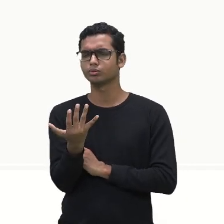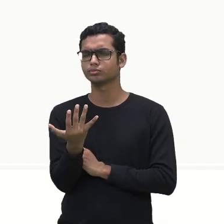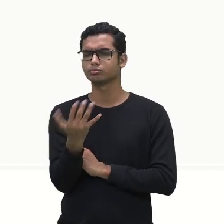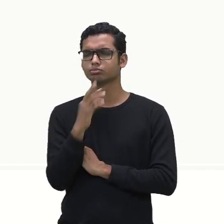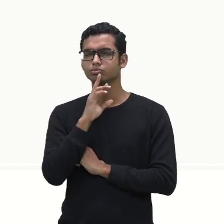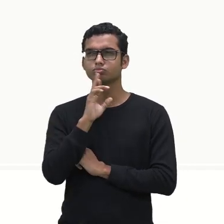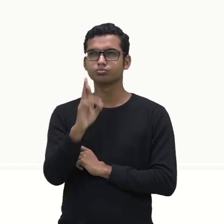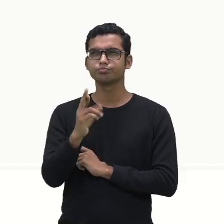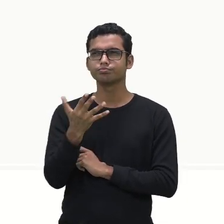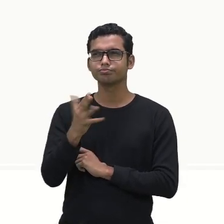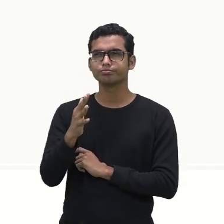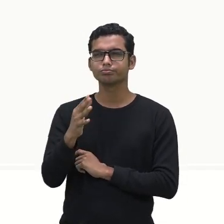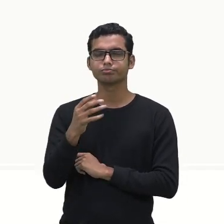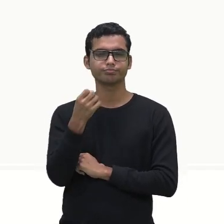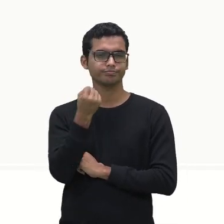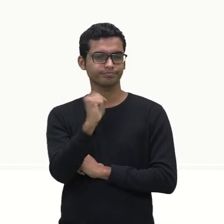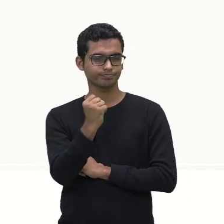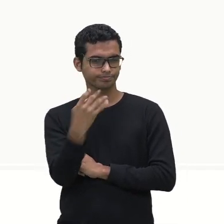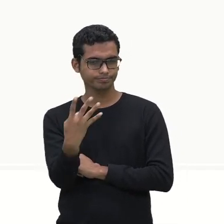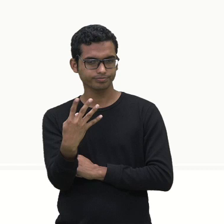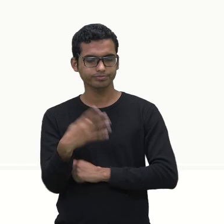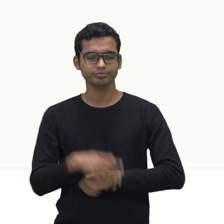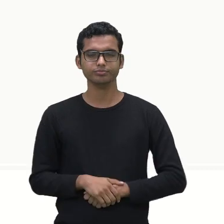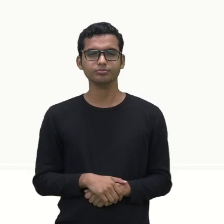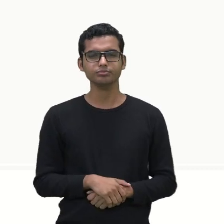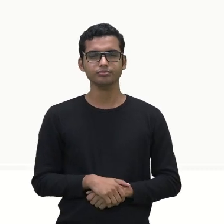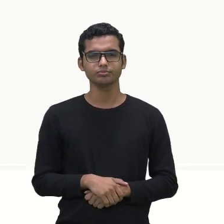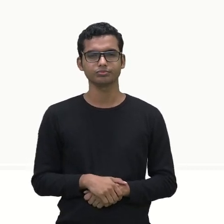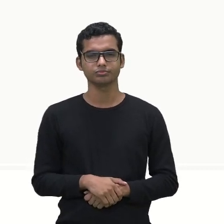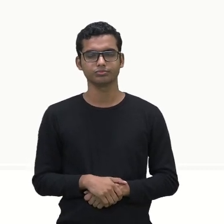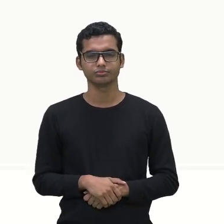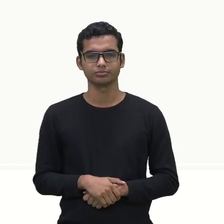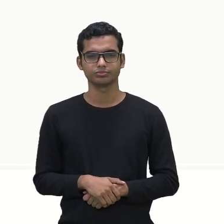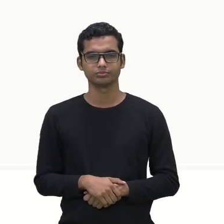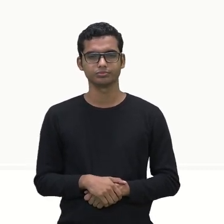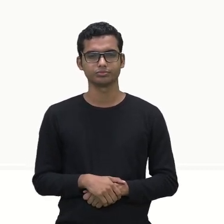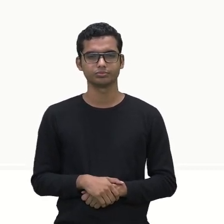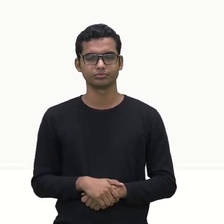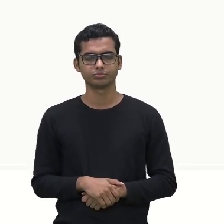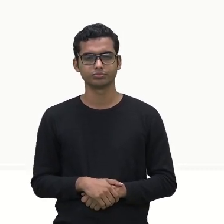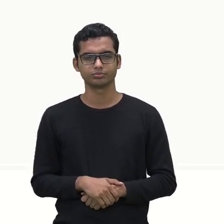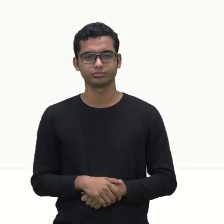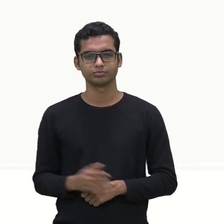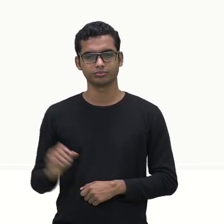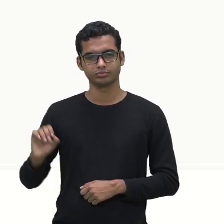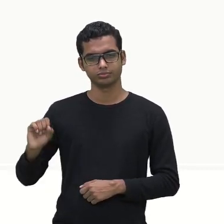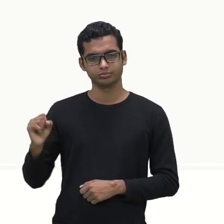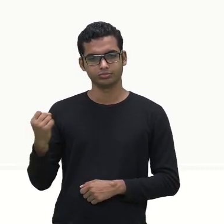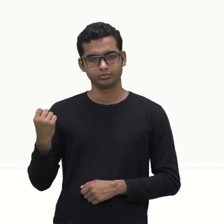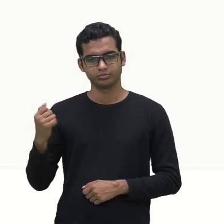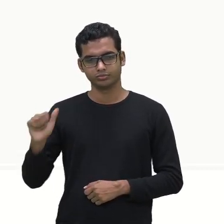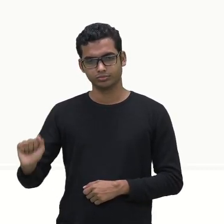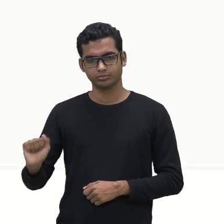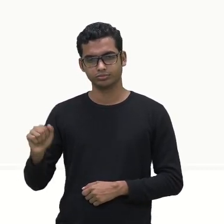a área da coroa circular aí, ó, a gente pode escrever assim, ó, 84 π